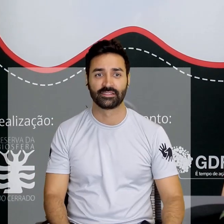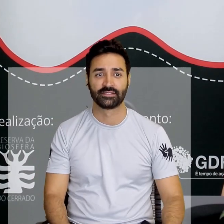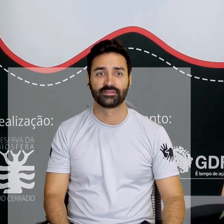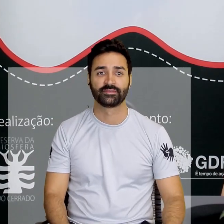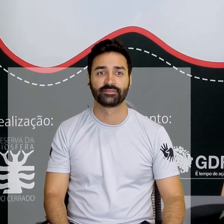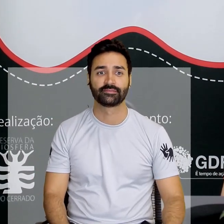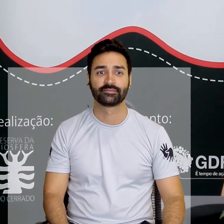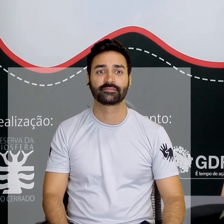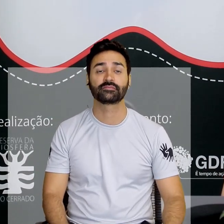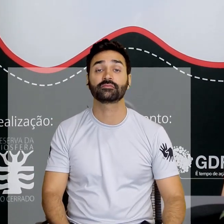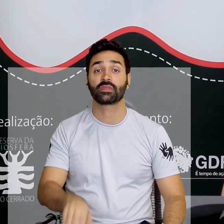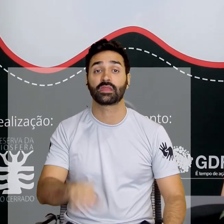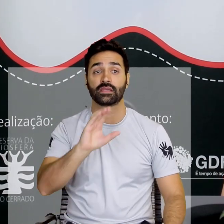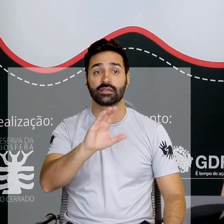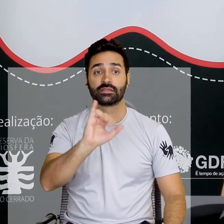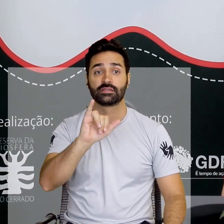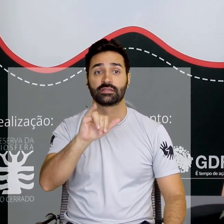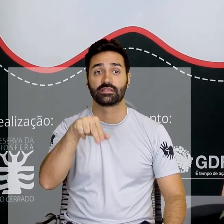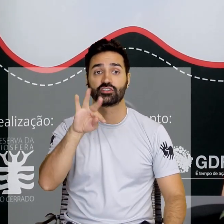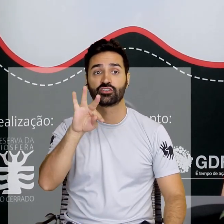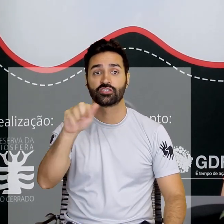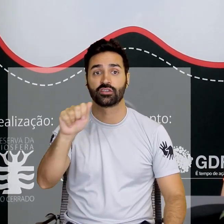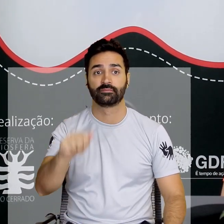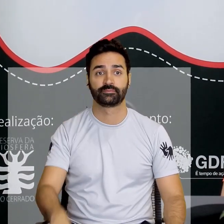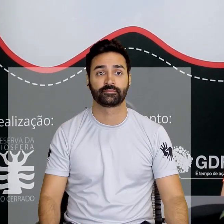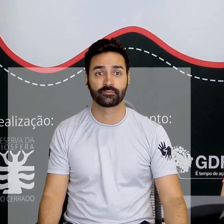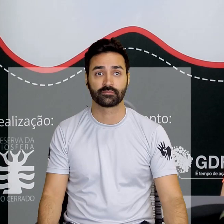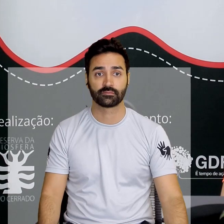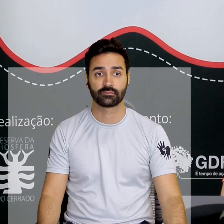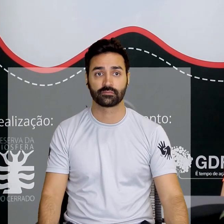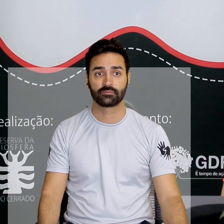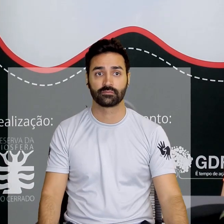Vou chamar agora a Cíntia Carvalho.